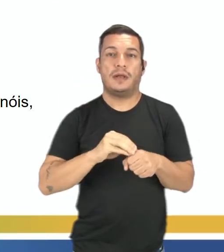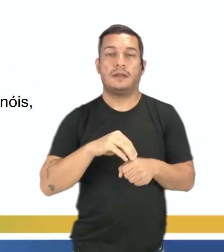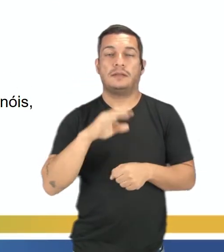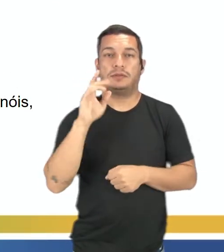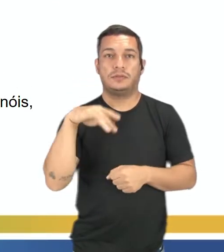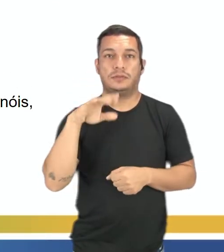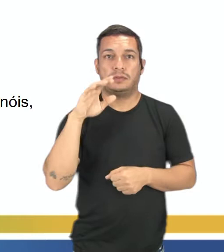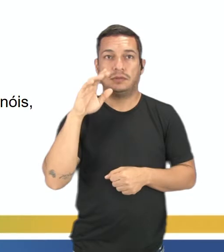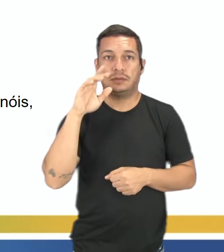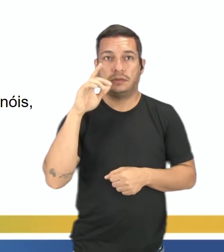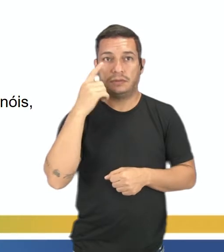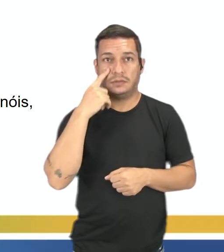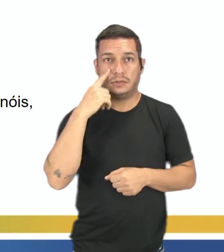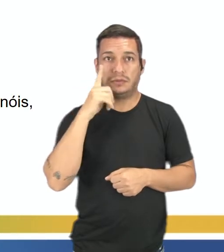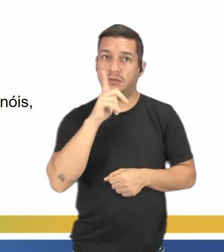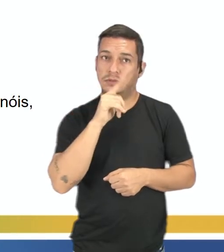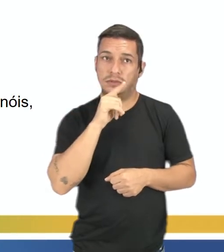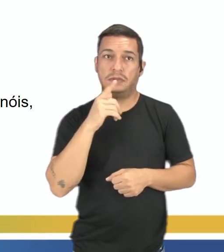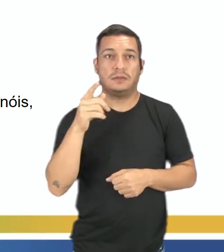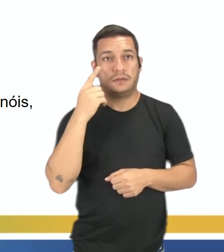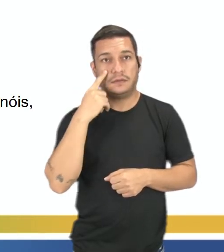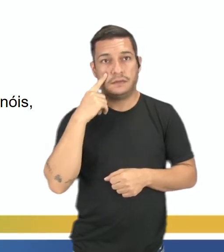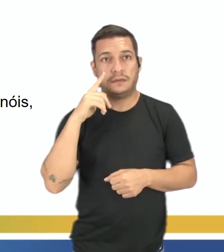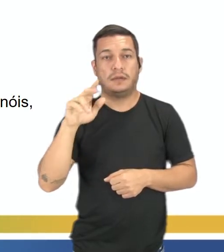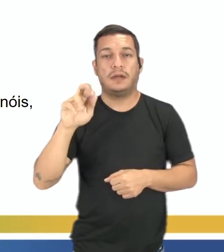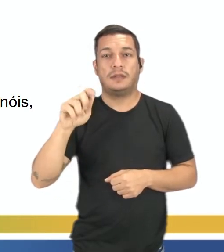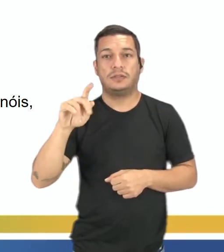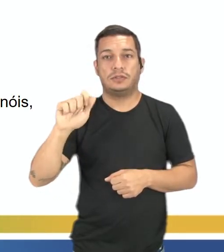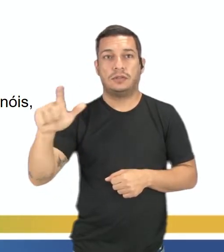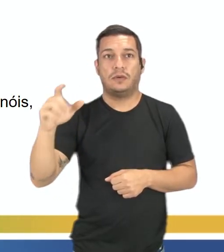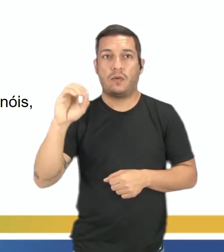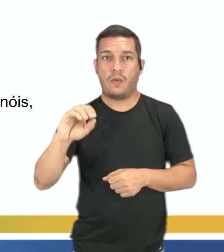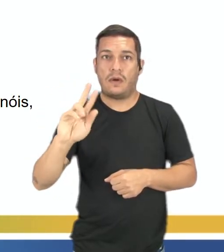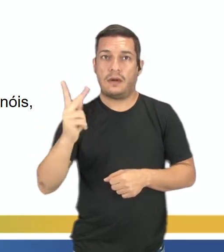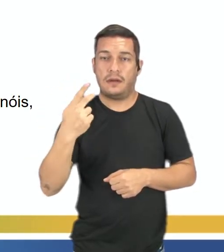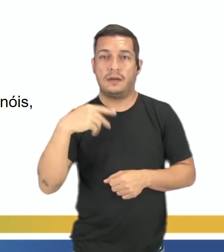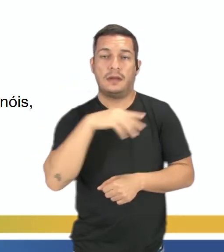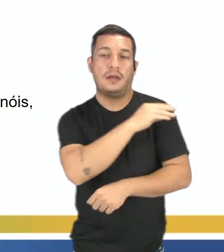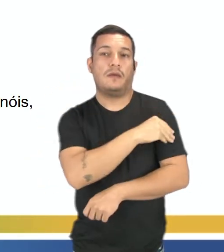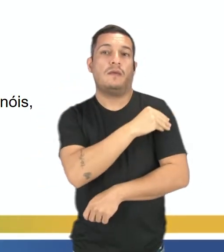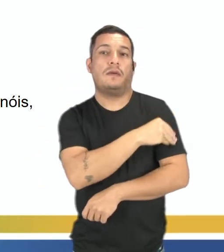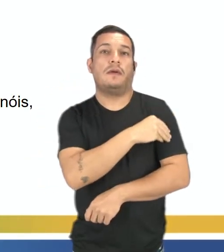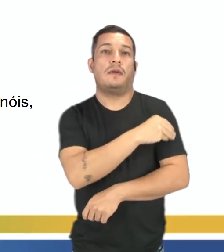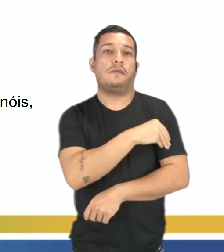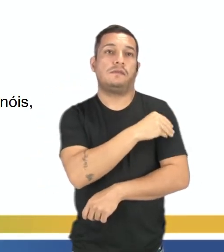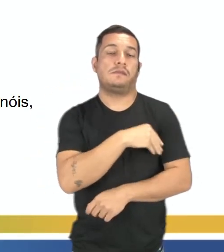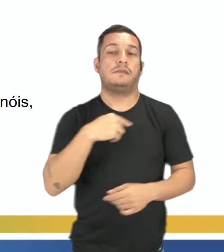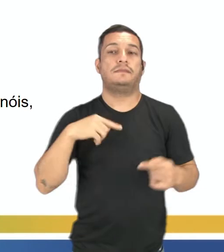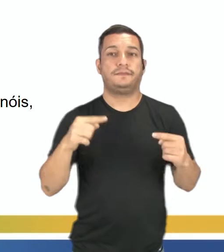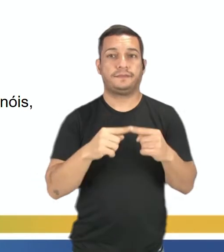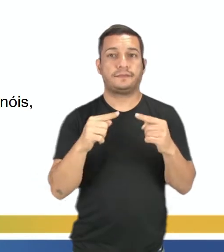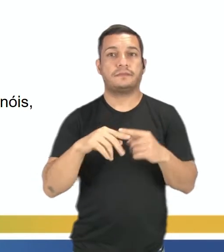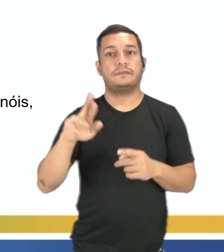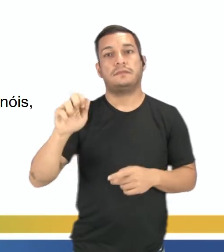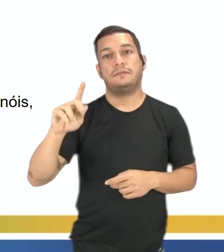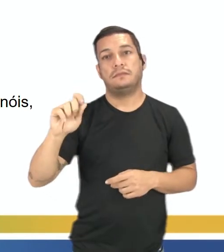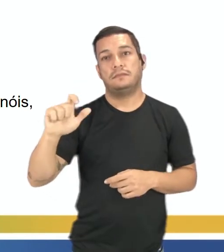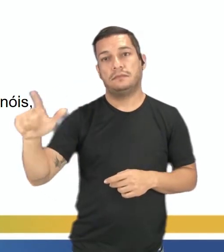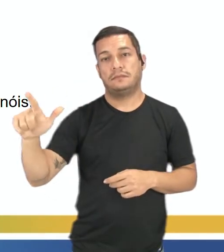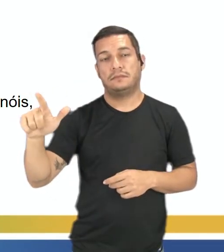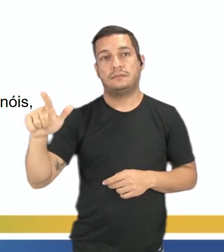eliminação de água olha a reação aqui o radical orgânico ou hq é um álcool né o hidroxila ligado um radical